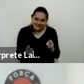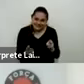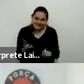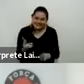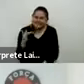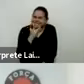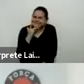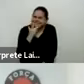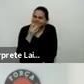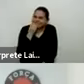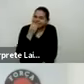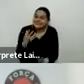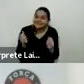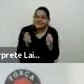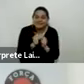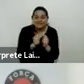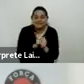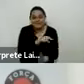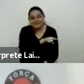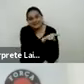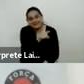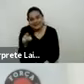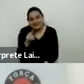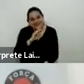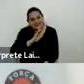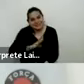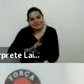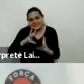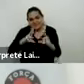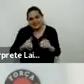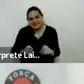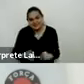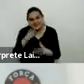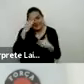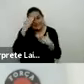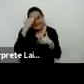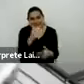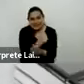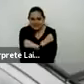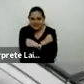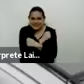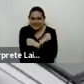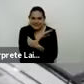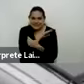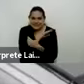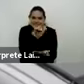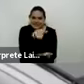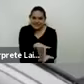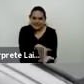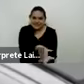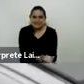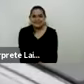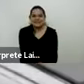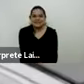delícia, como é todas as tardes. Um grande abraço para vocês e até amanhã.